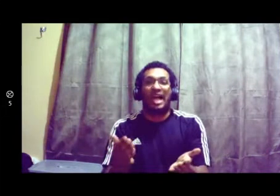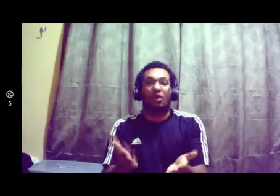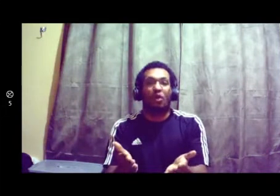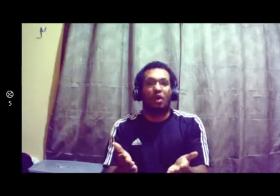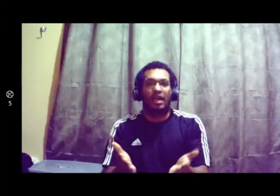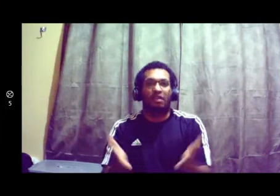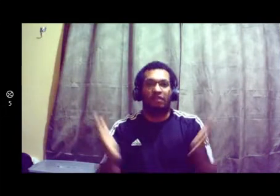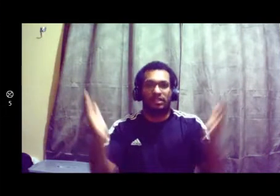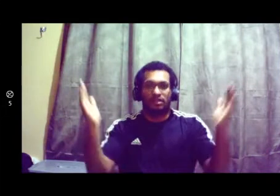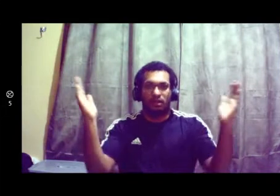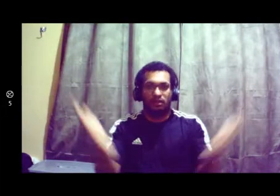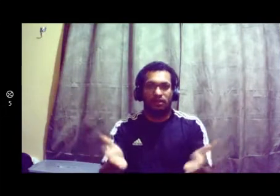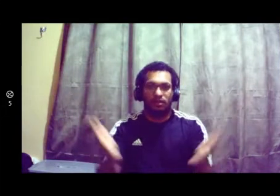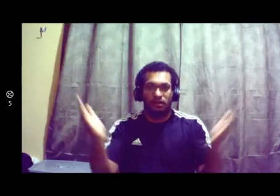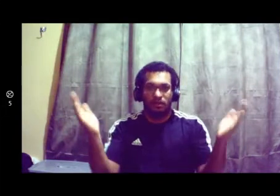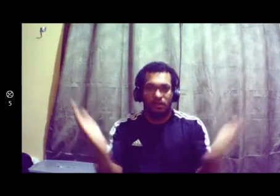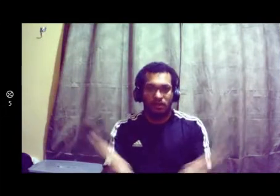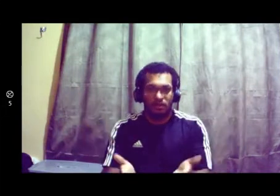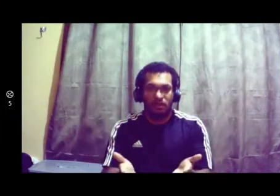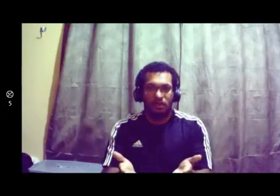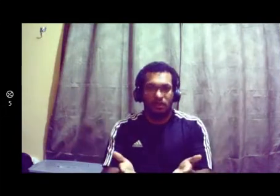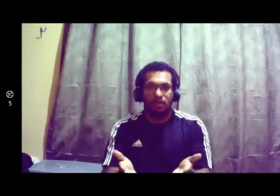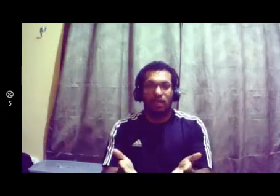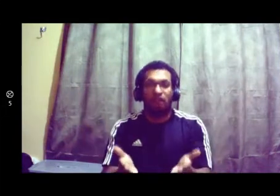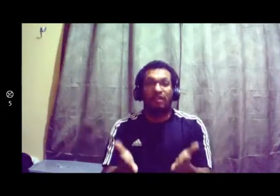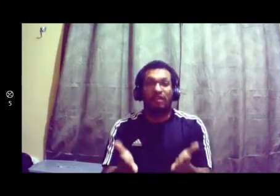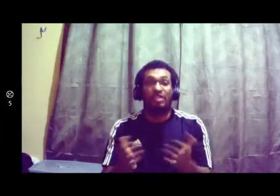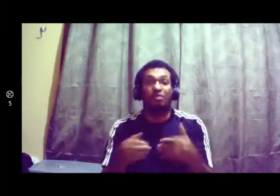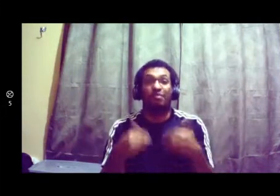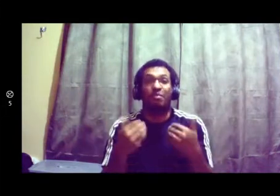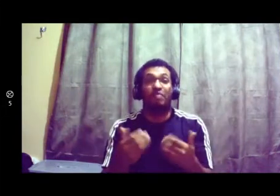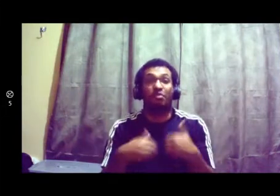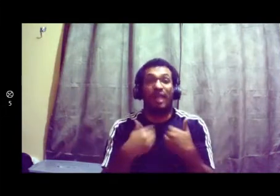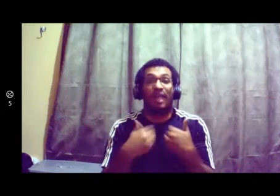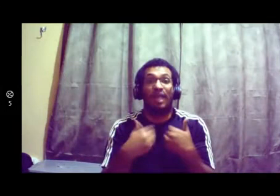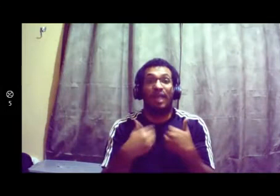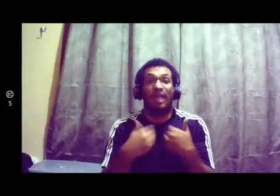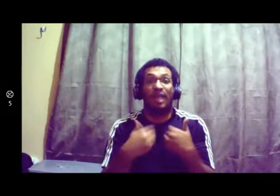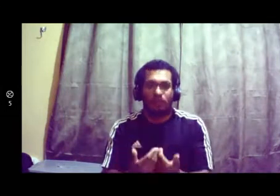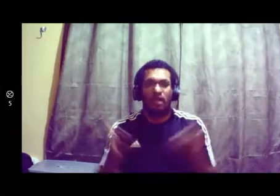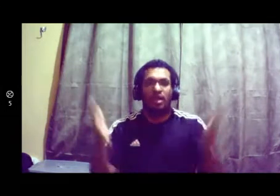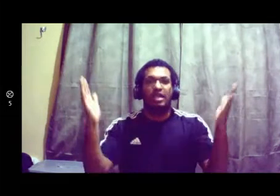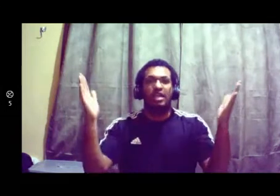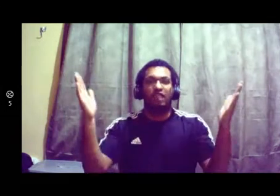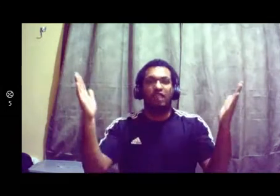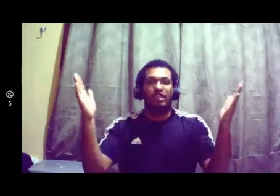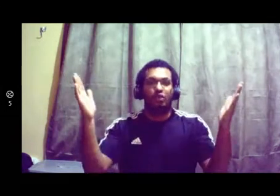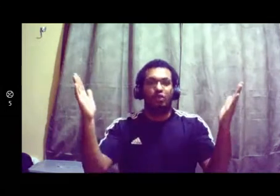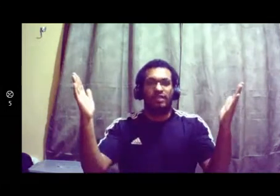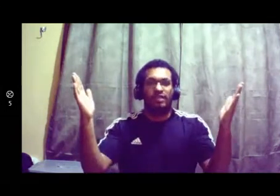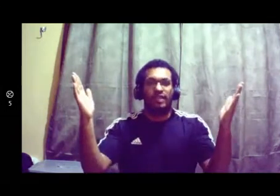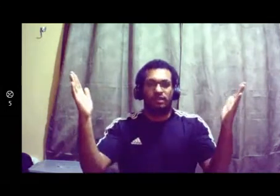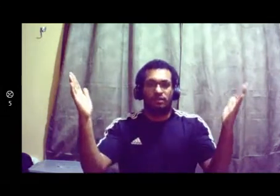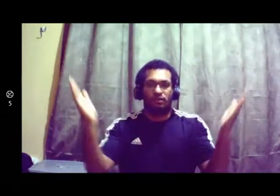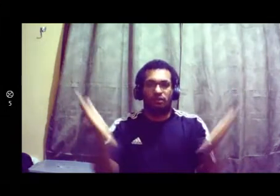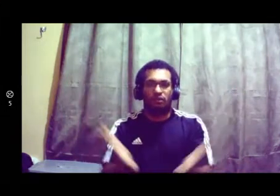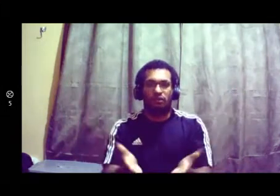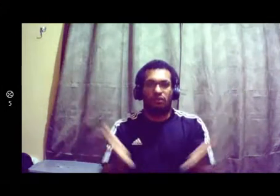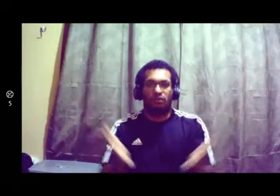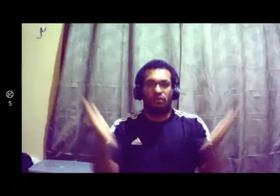falando de agora, eu faço assim, ó. Eu faço um movimento mais rápido e eu faço 2